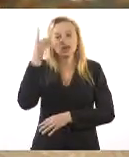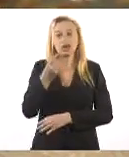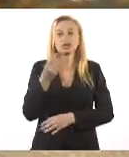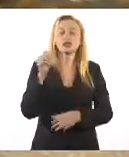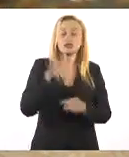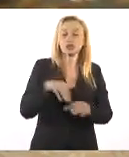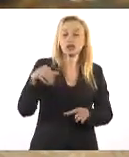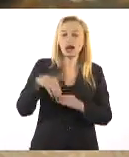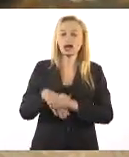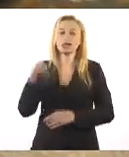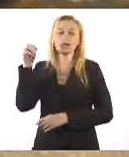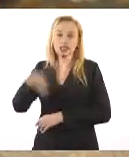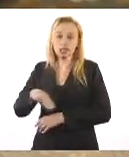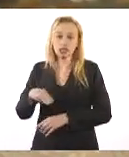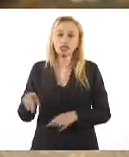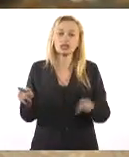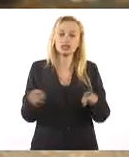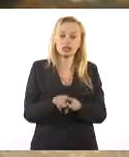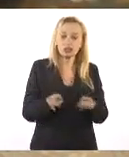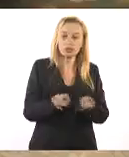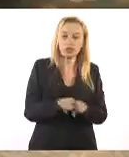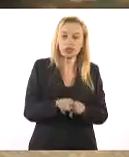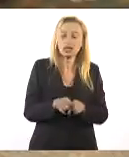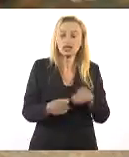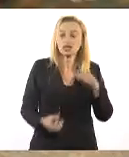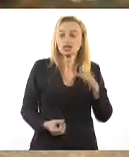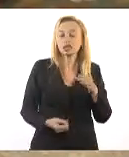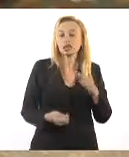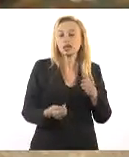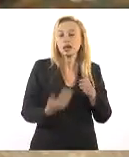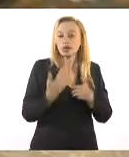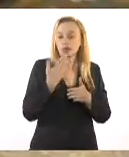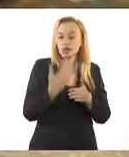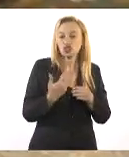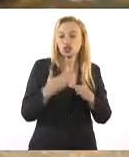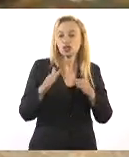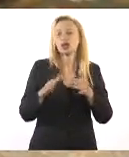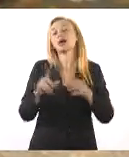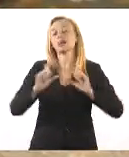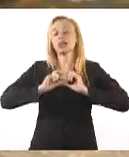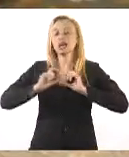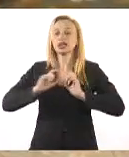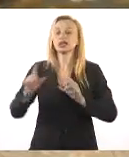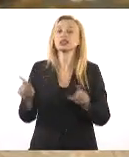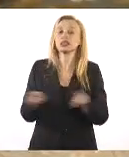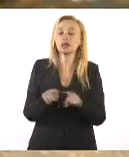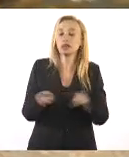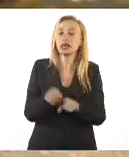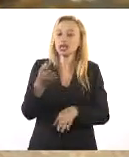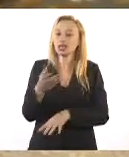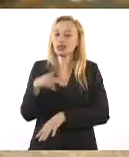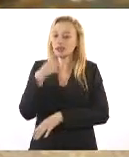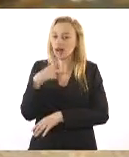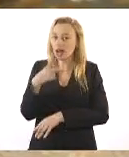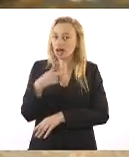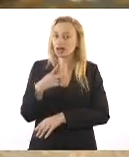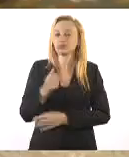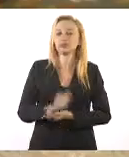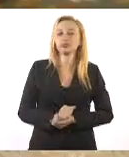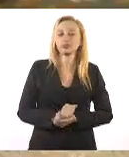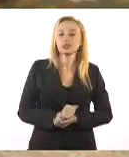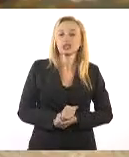favorável bem como os dos coautores da medalha mas queria contar uma coisa que os deputados ainda não sabem a meu respeito